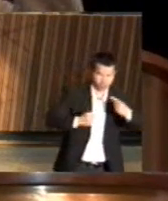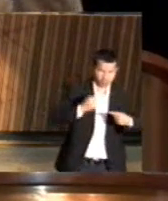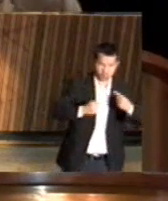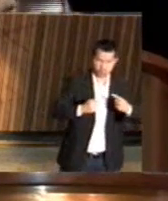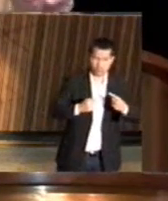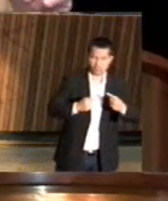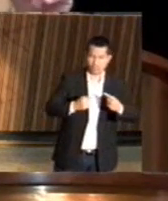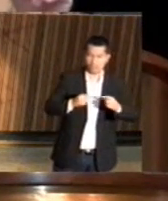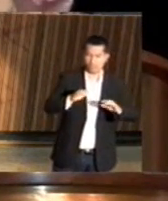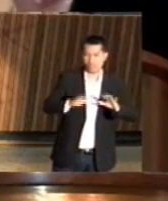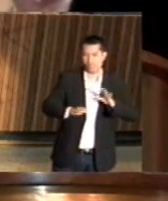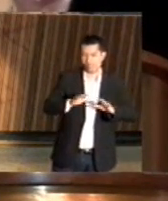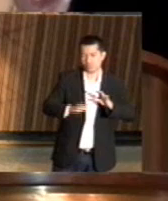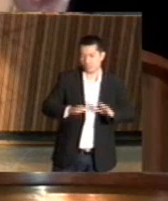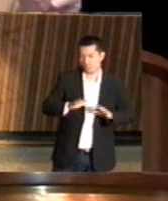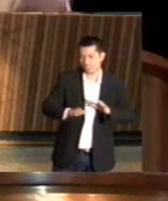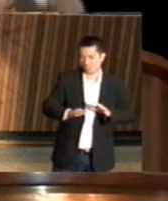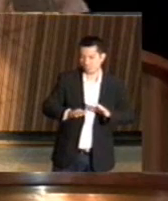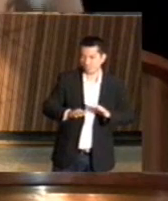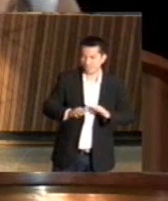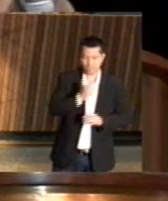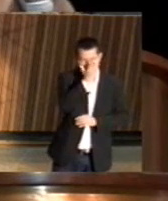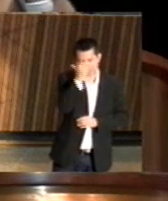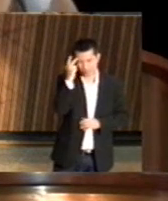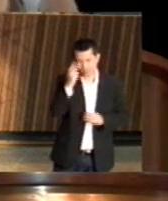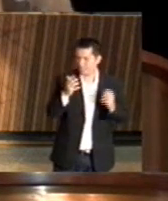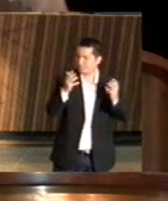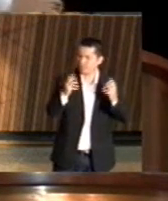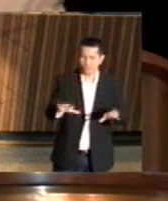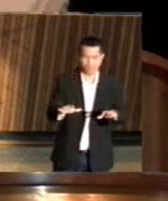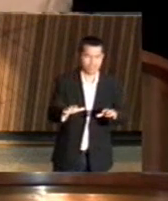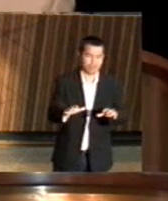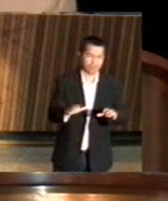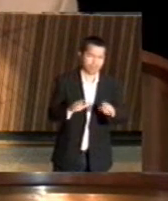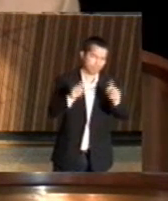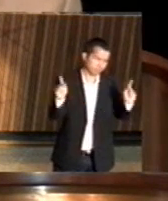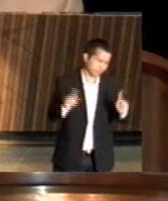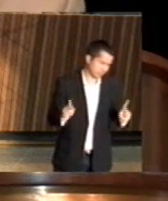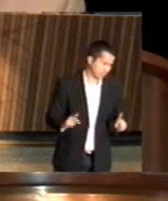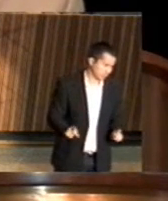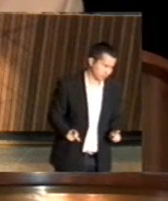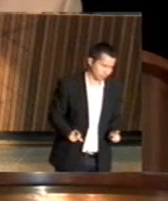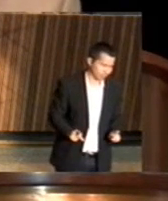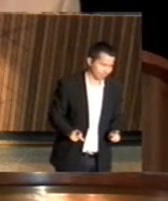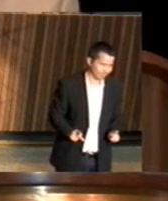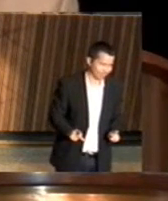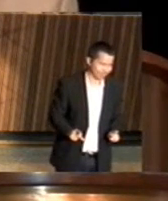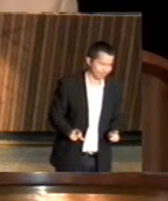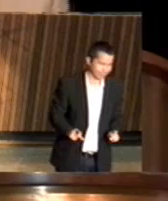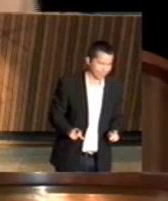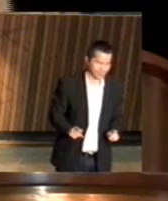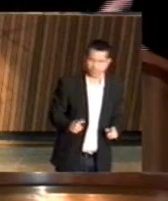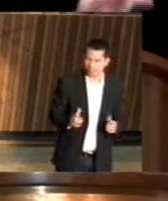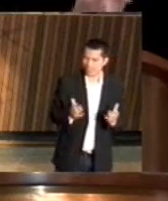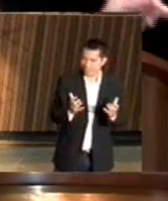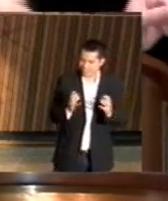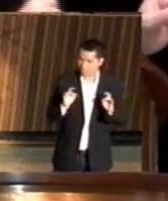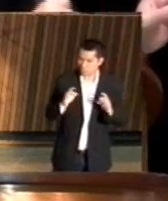do problema é o problema do coração. Está entendendo?